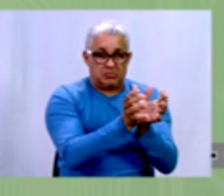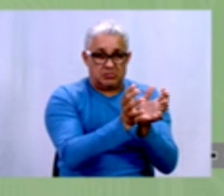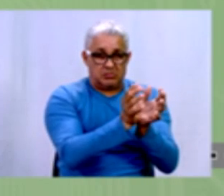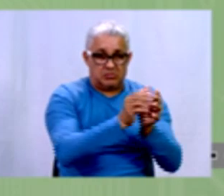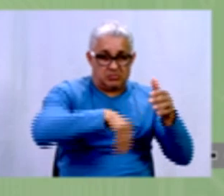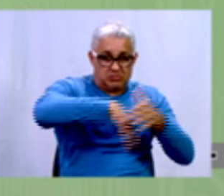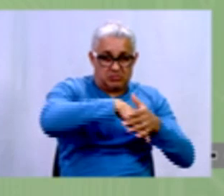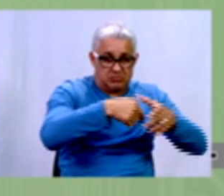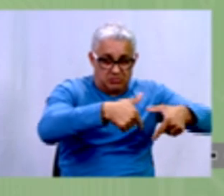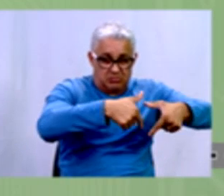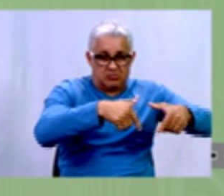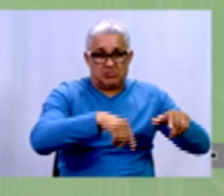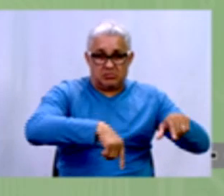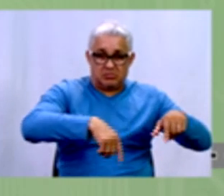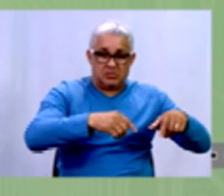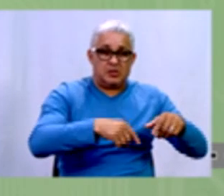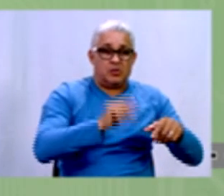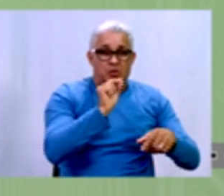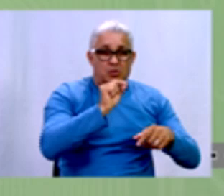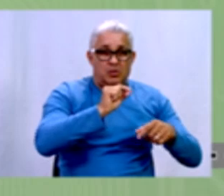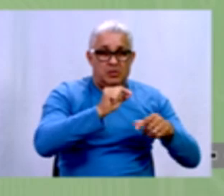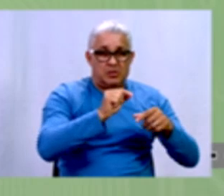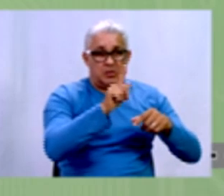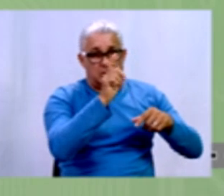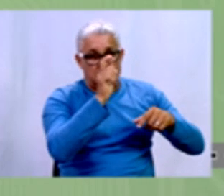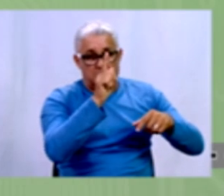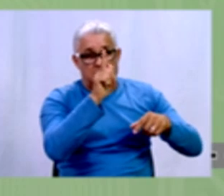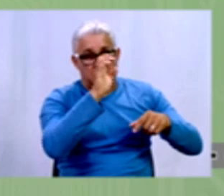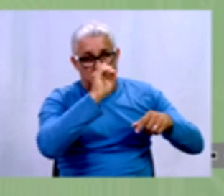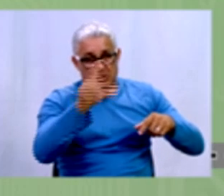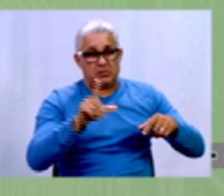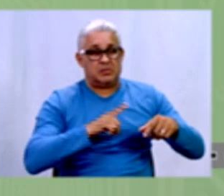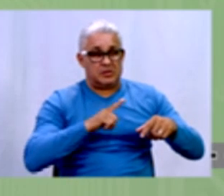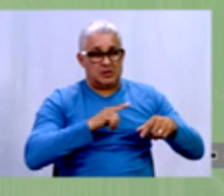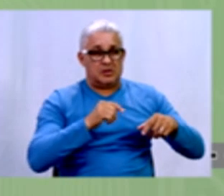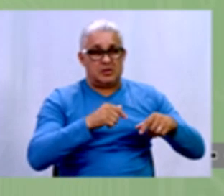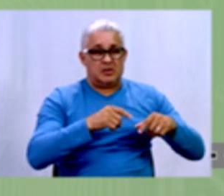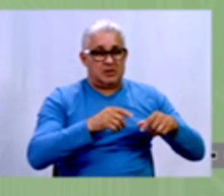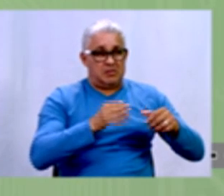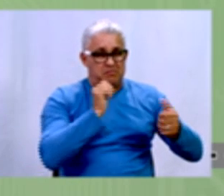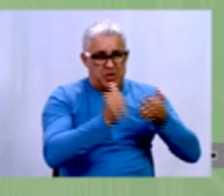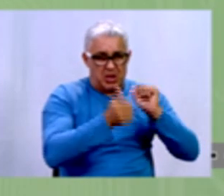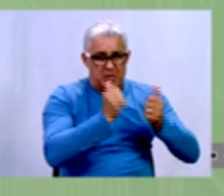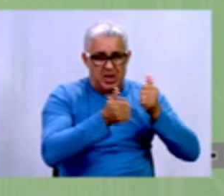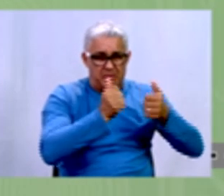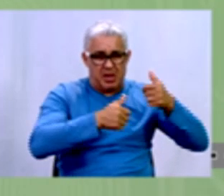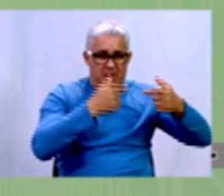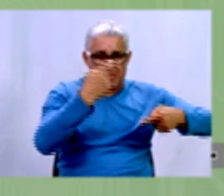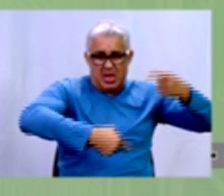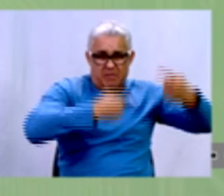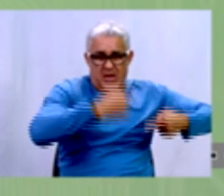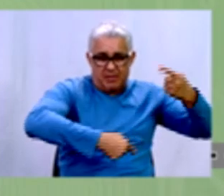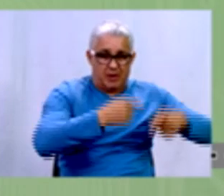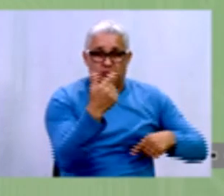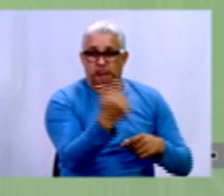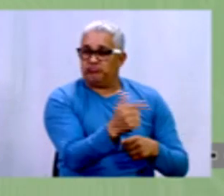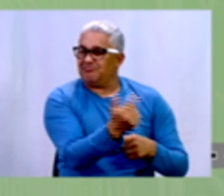futebol. Eles buscam o gol e lá na hora que eles estão no jogo, que eles estão dentro do campo, eles não